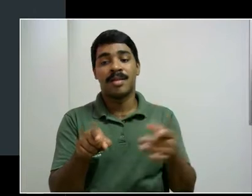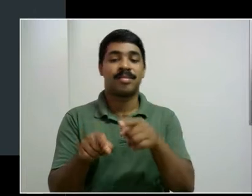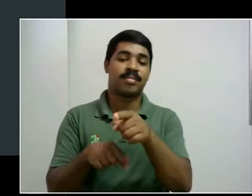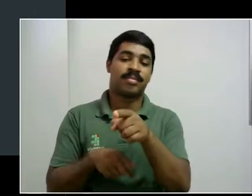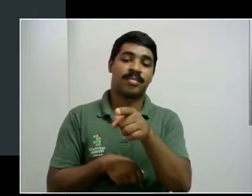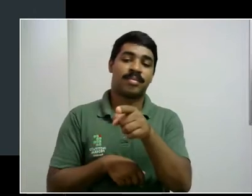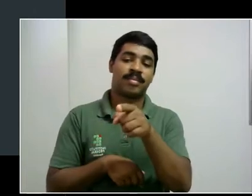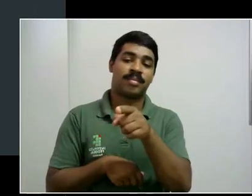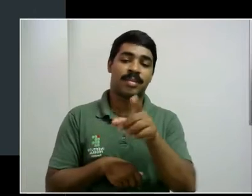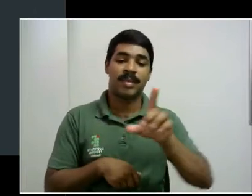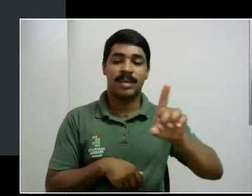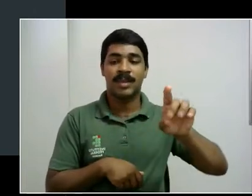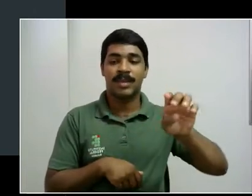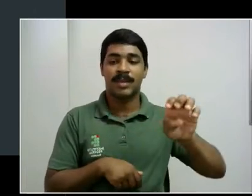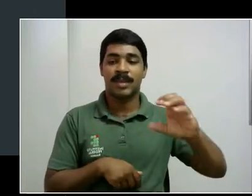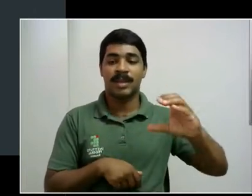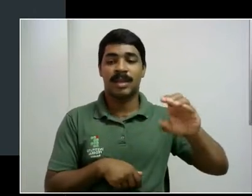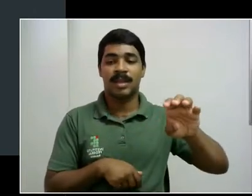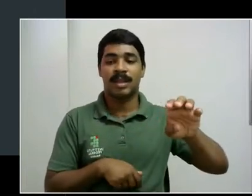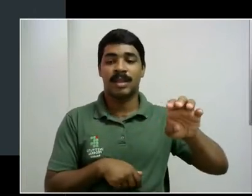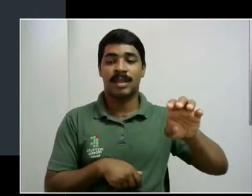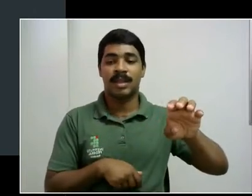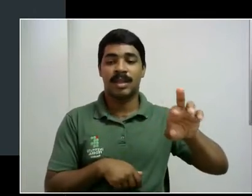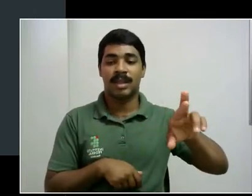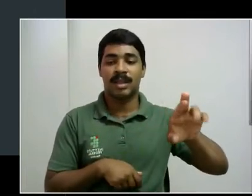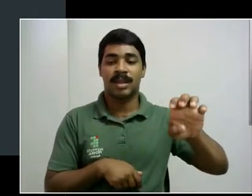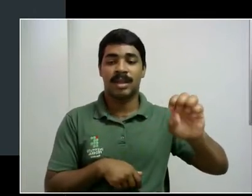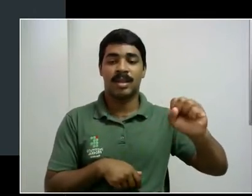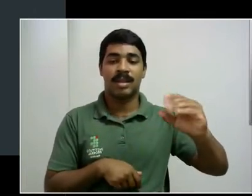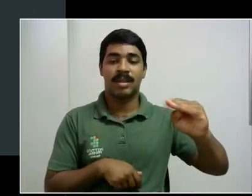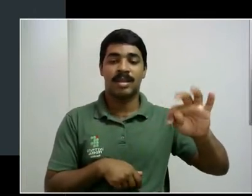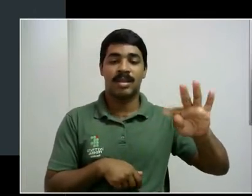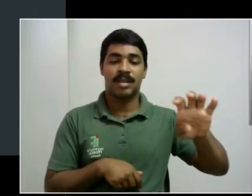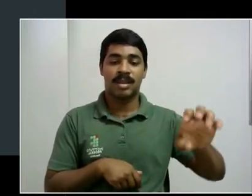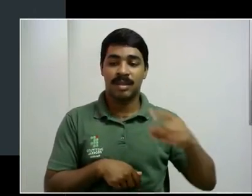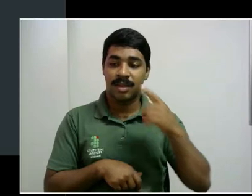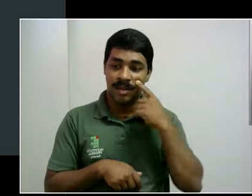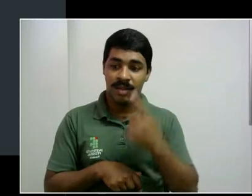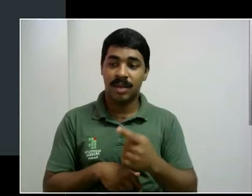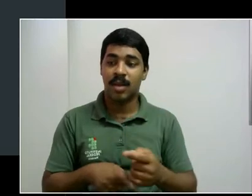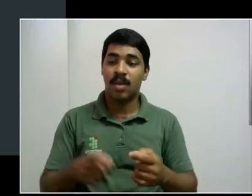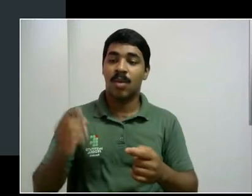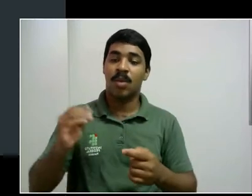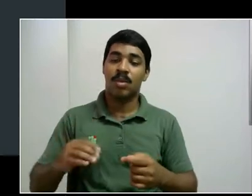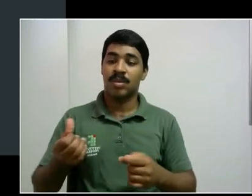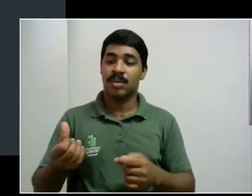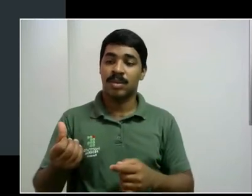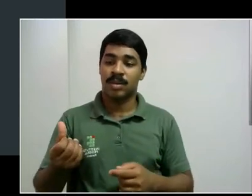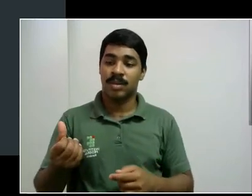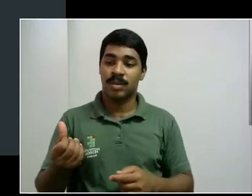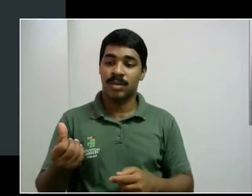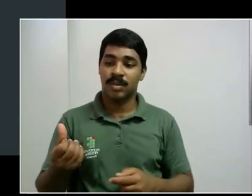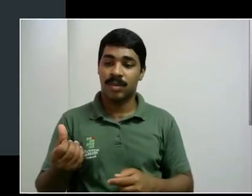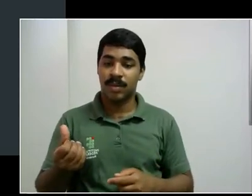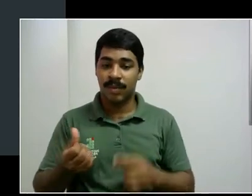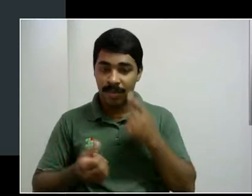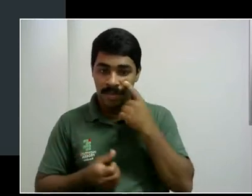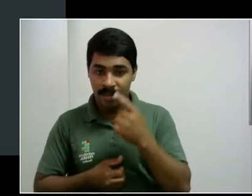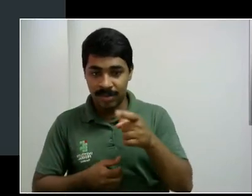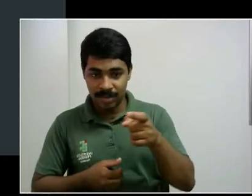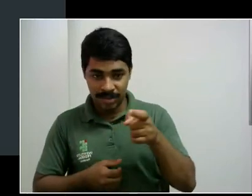decrescente. O sexto e último exemplo é menos 8x mais 20. Como o menos 8 ele é um